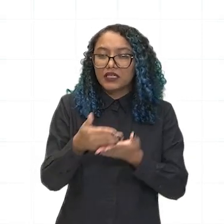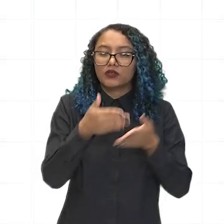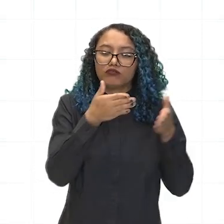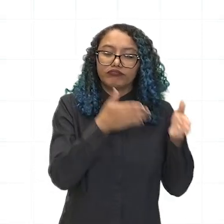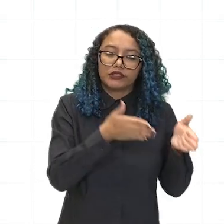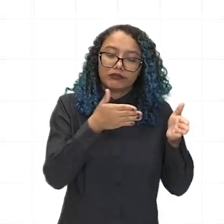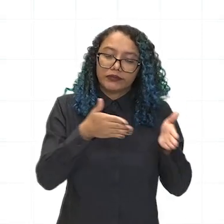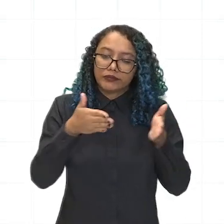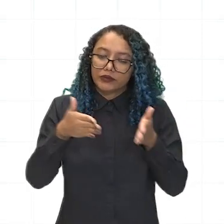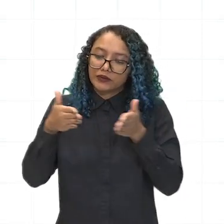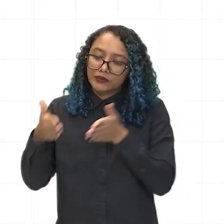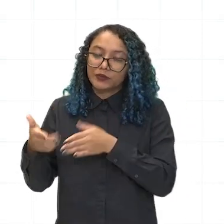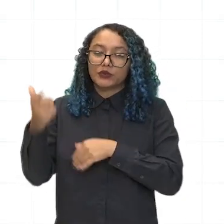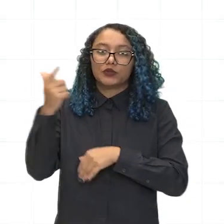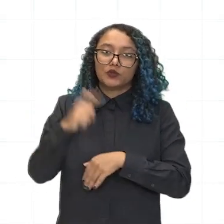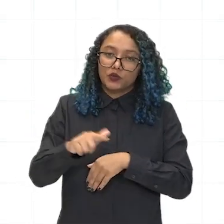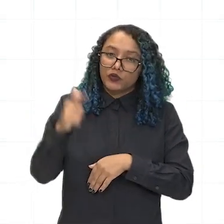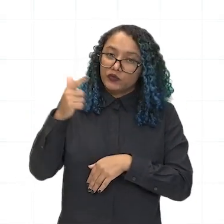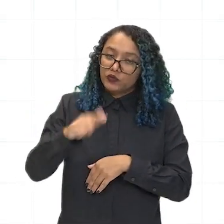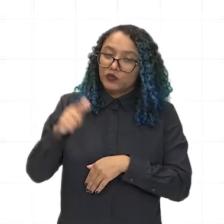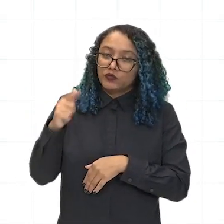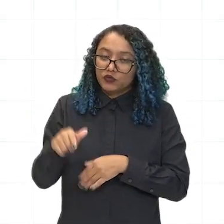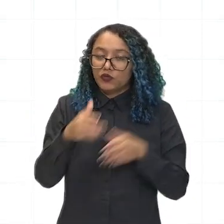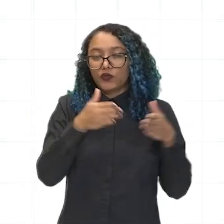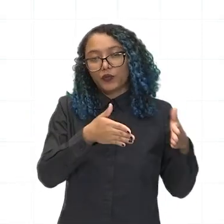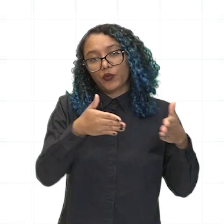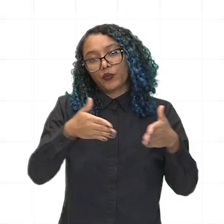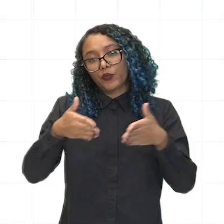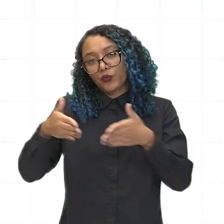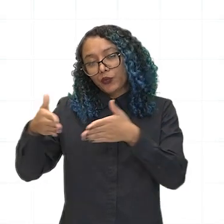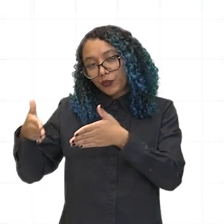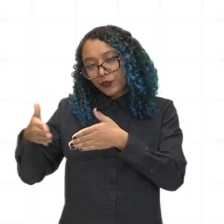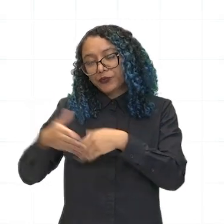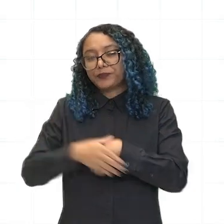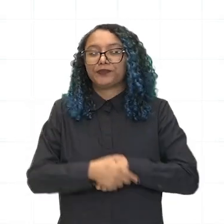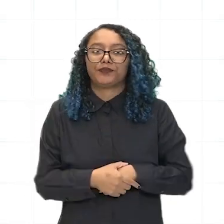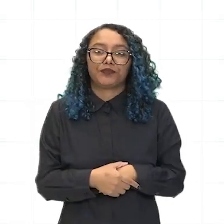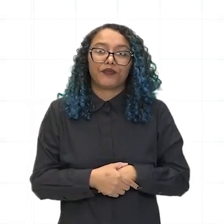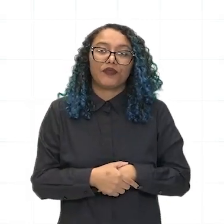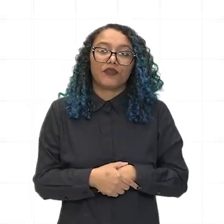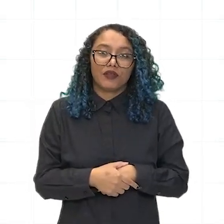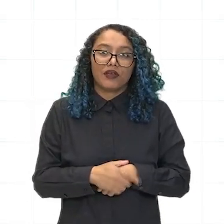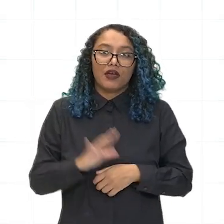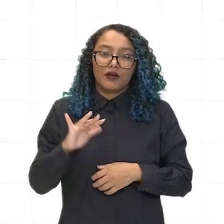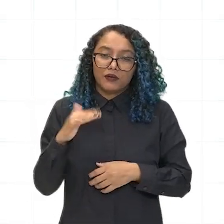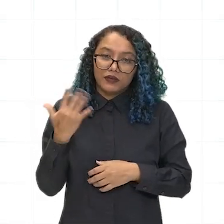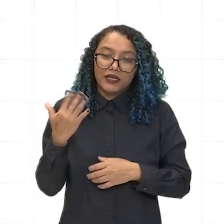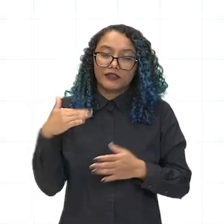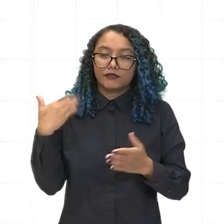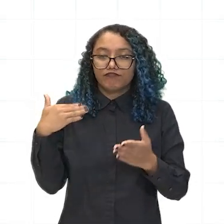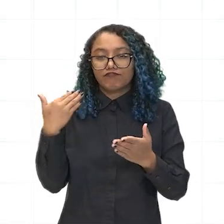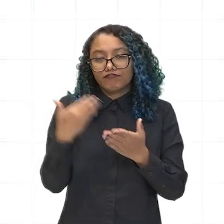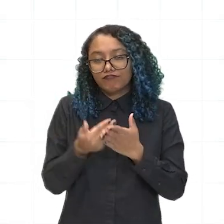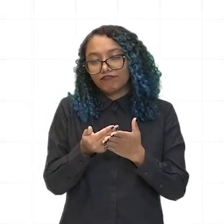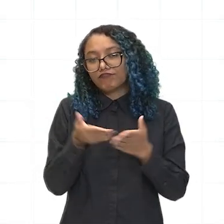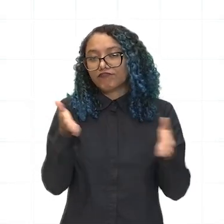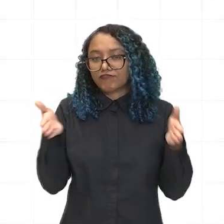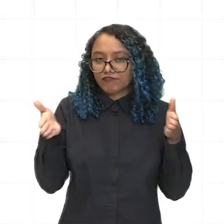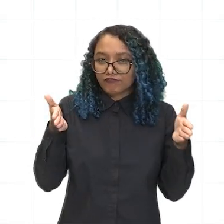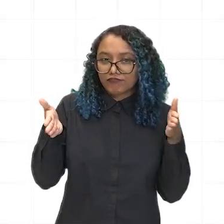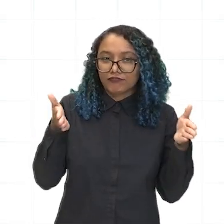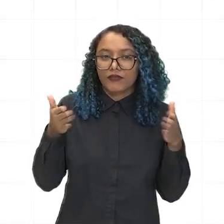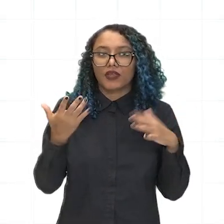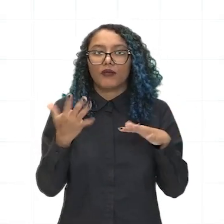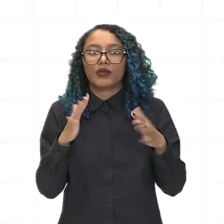novo ciclo, né, lunar, dessas 4 fases aí, que vai ocorrer ao longo de um período